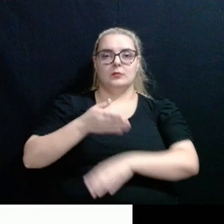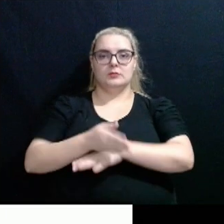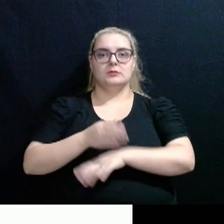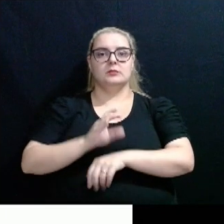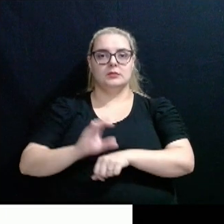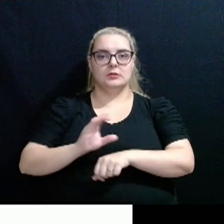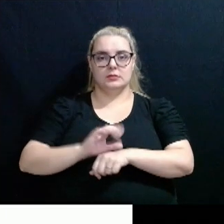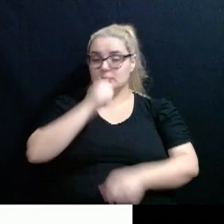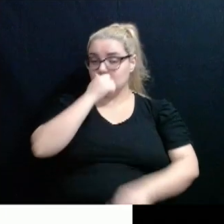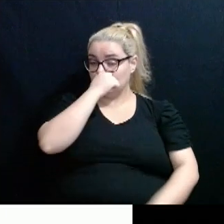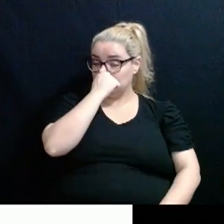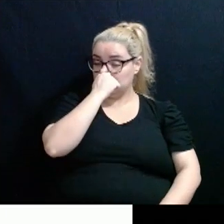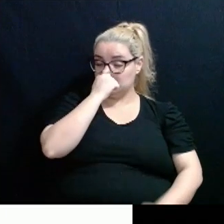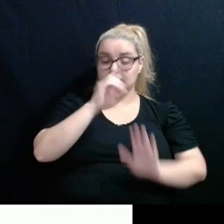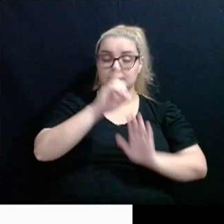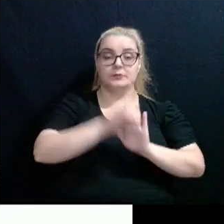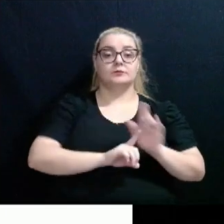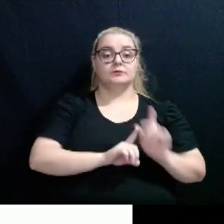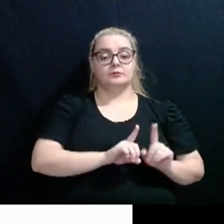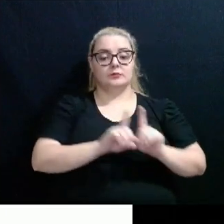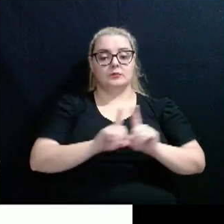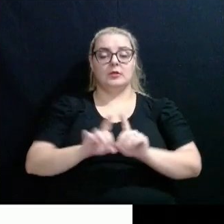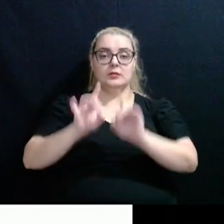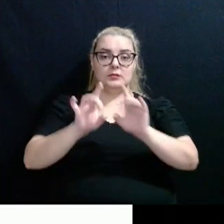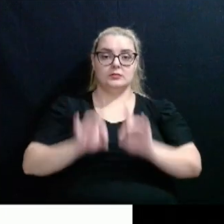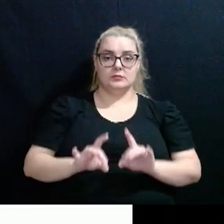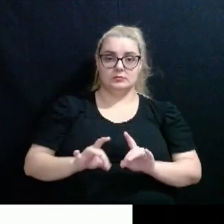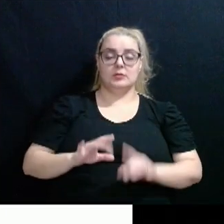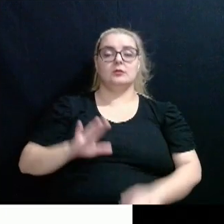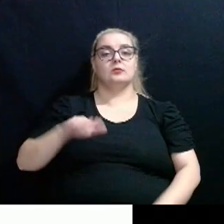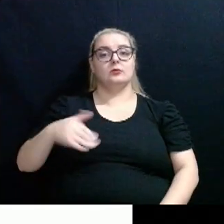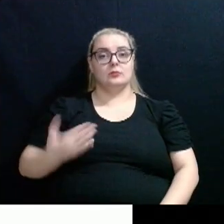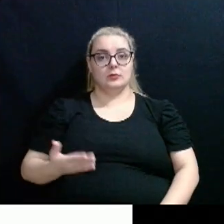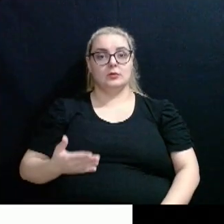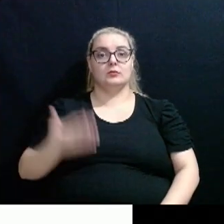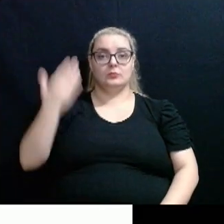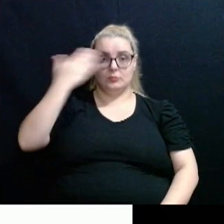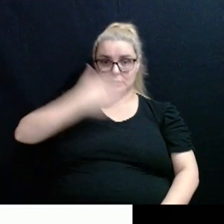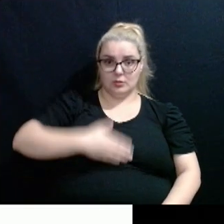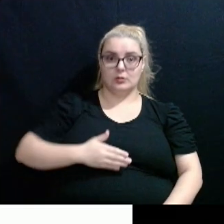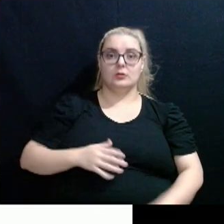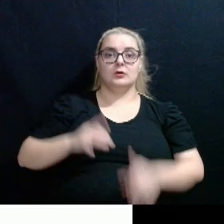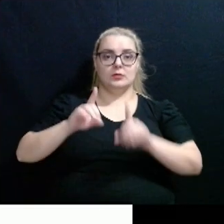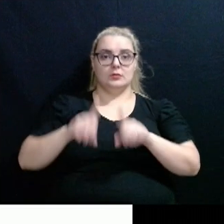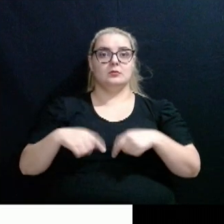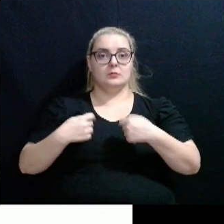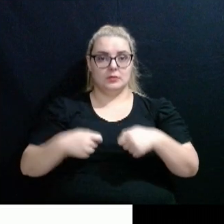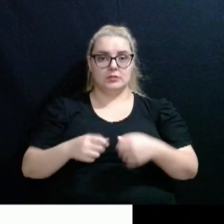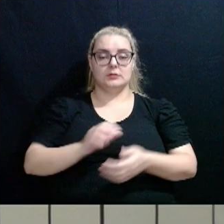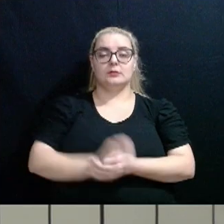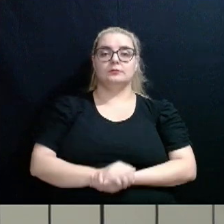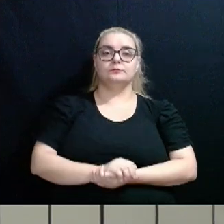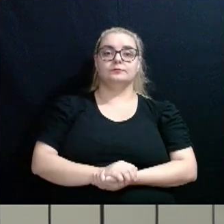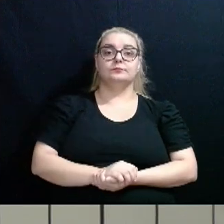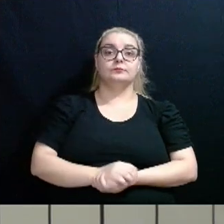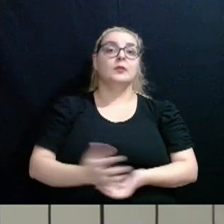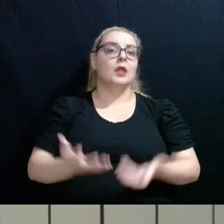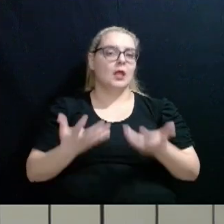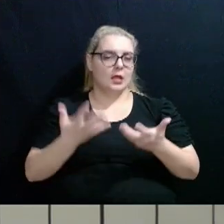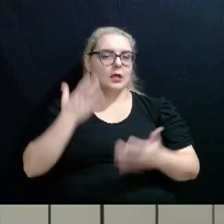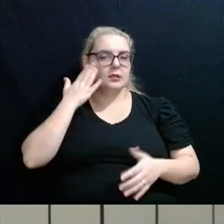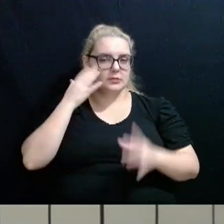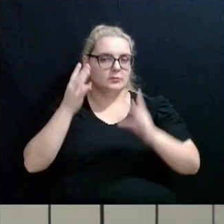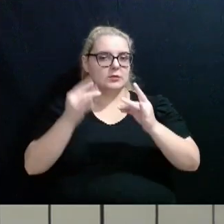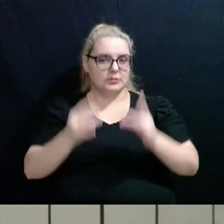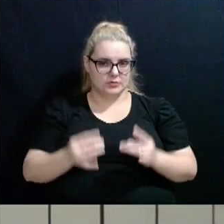direito a acompanhante especializado em casos de comprovada necessidade. Quer ficar muito bem informado, saber